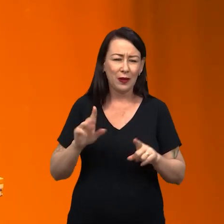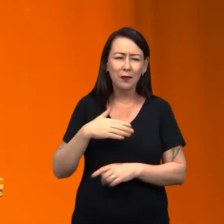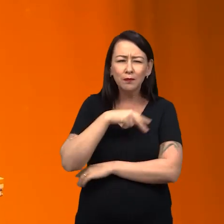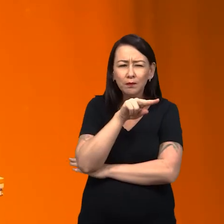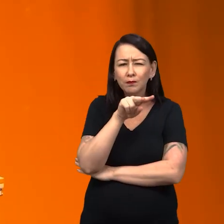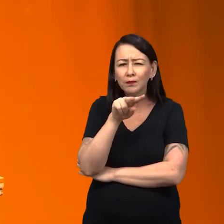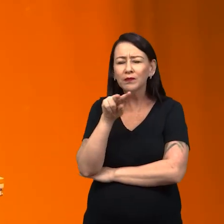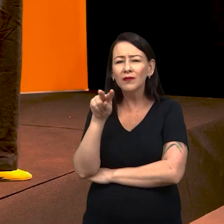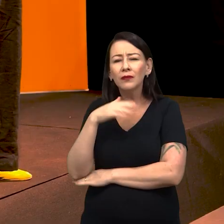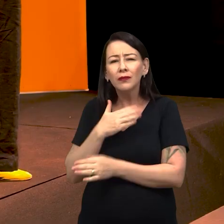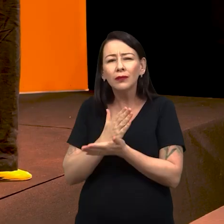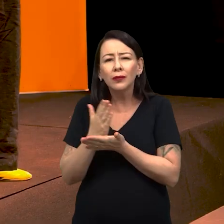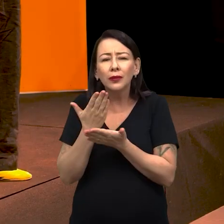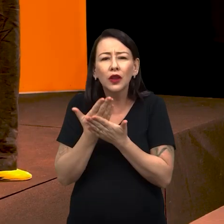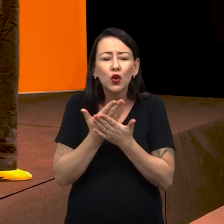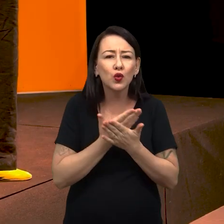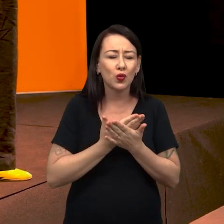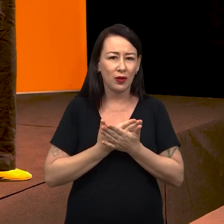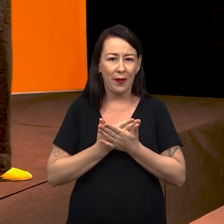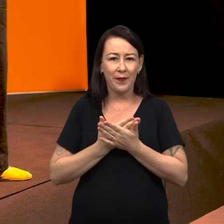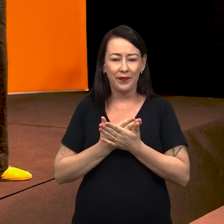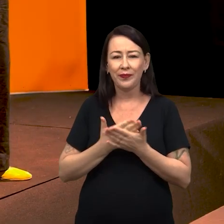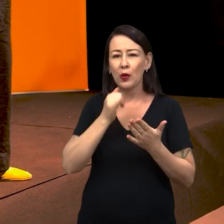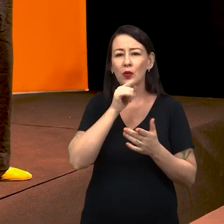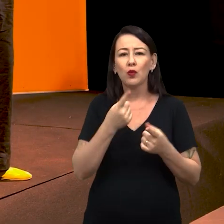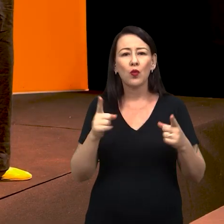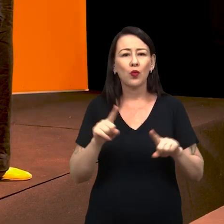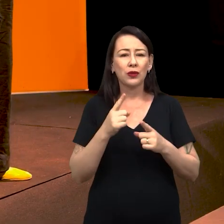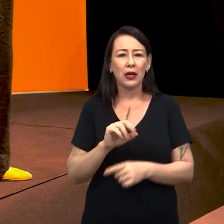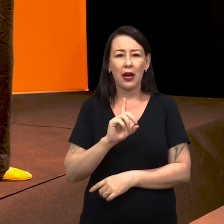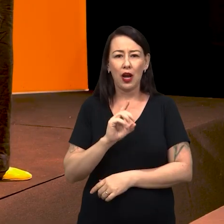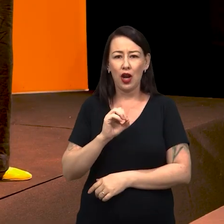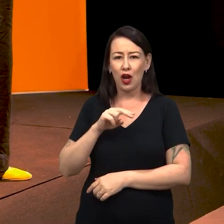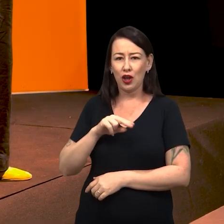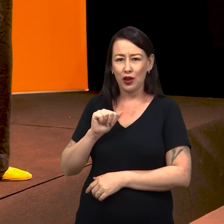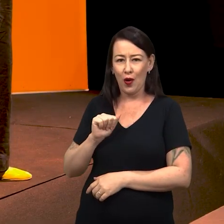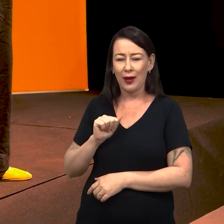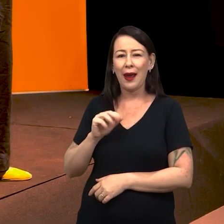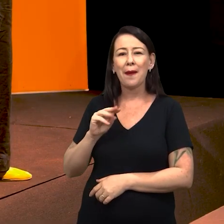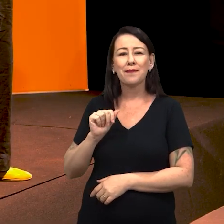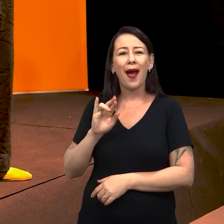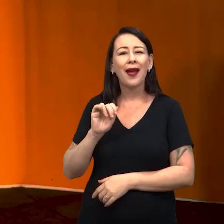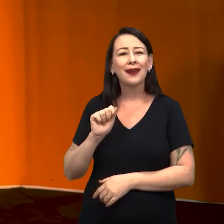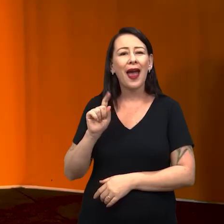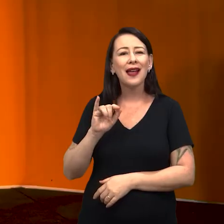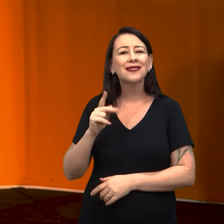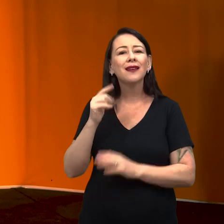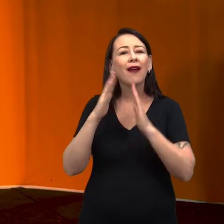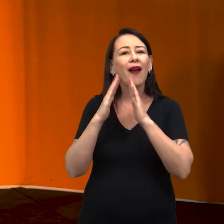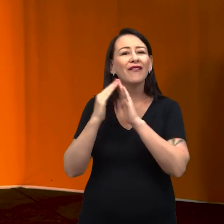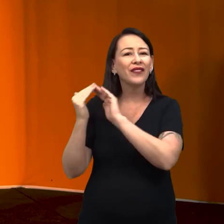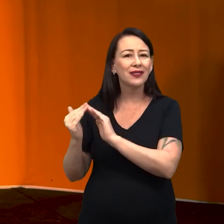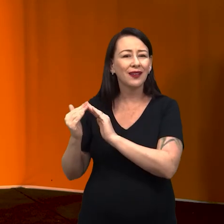estudo disso. Então, Dona Mariazinha, que nasceu em 1898,